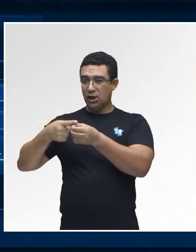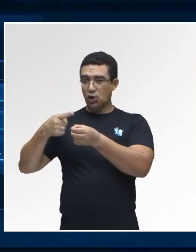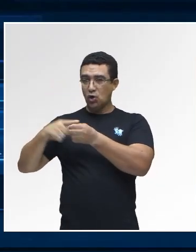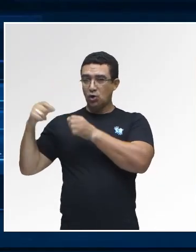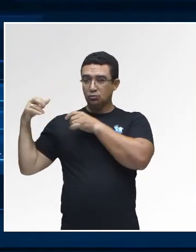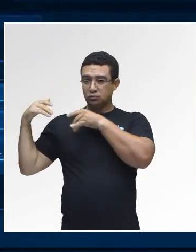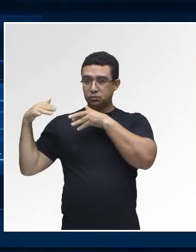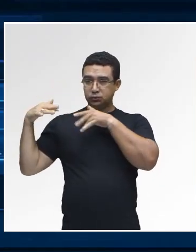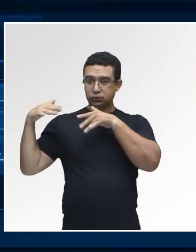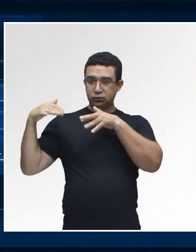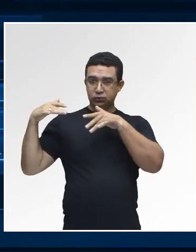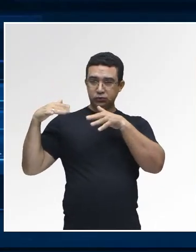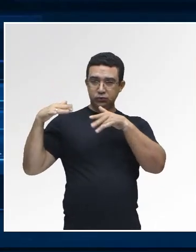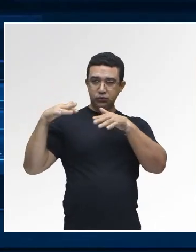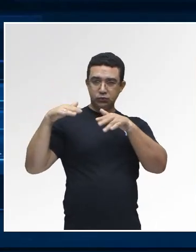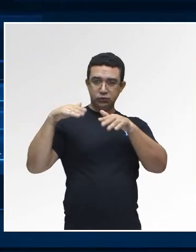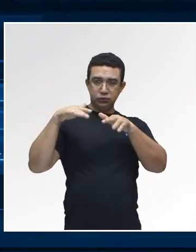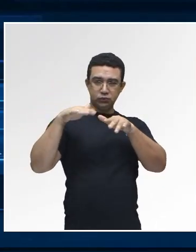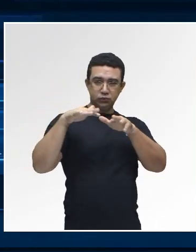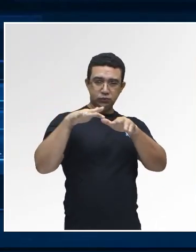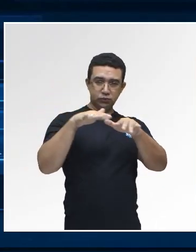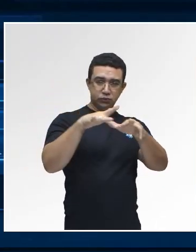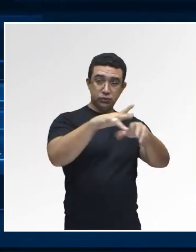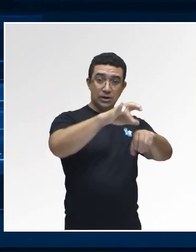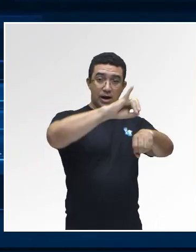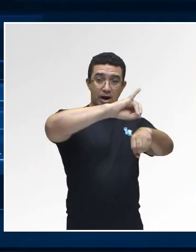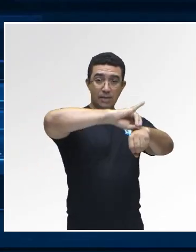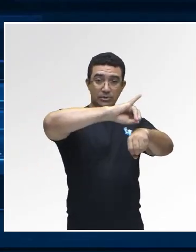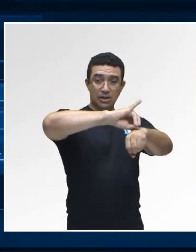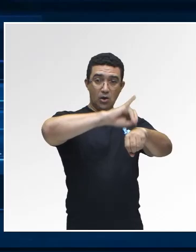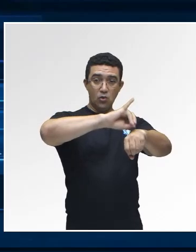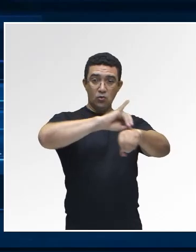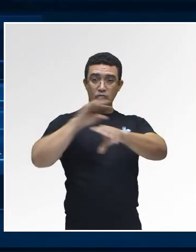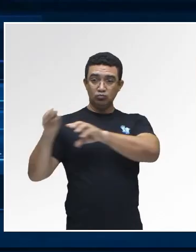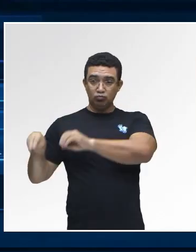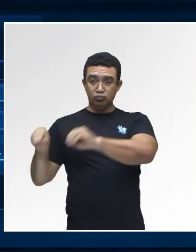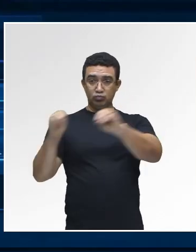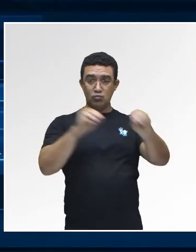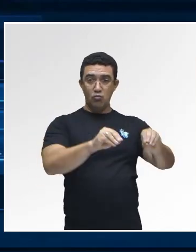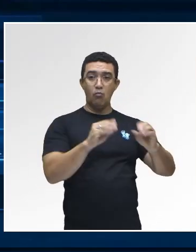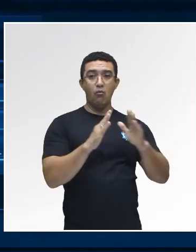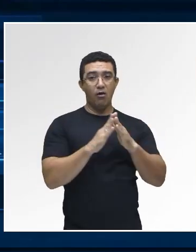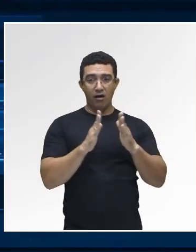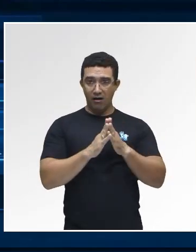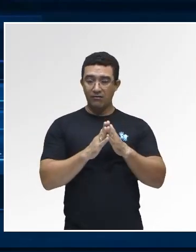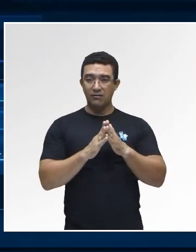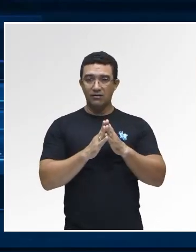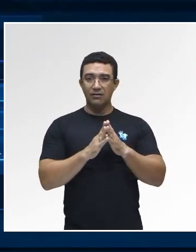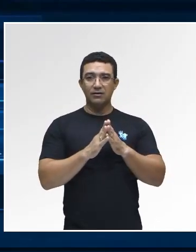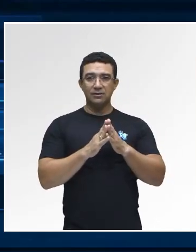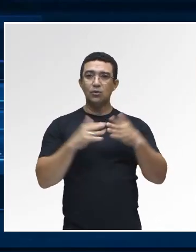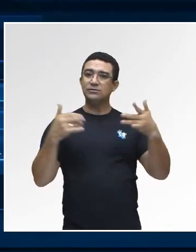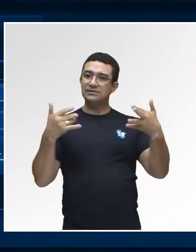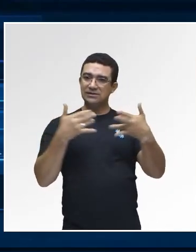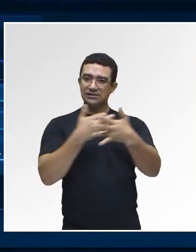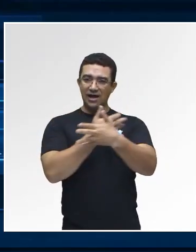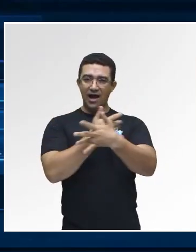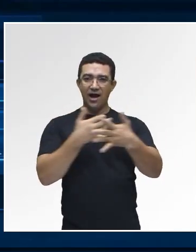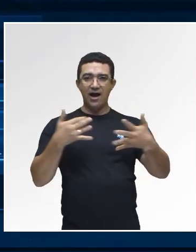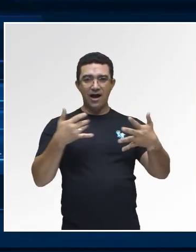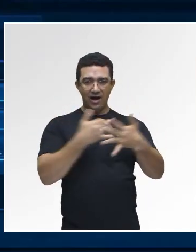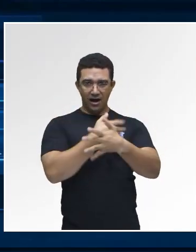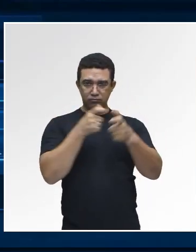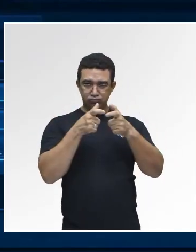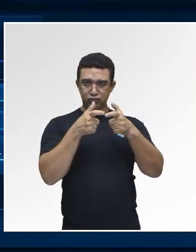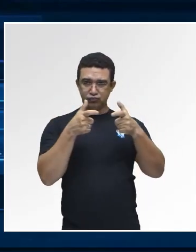traço contrário, o que isso quer dizer? Os romanos, eles tinham muitas pessoas na sua cidade. Uma das características do declínio é, nós vamos sair